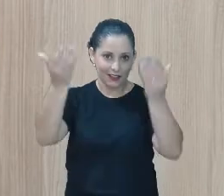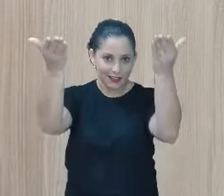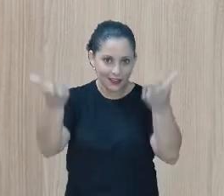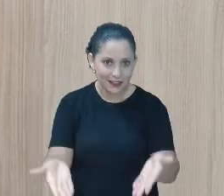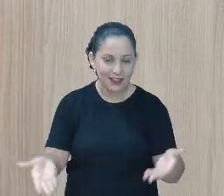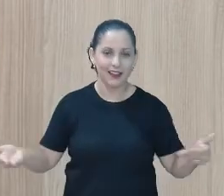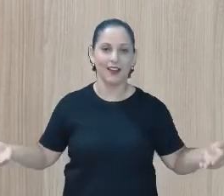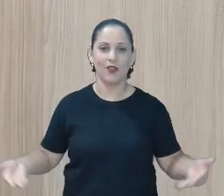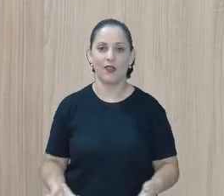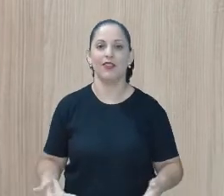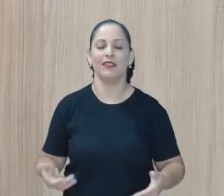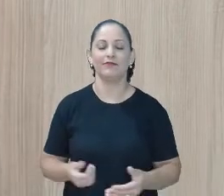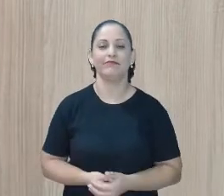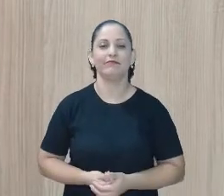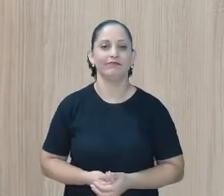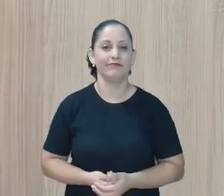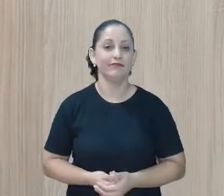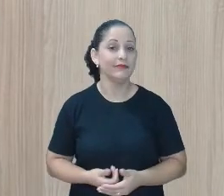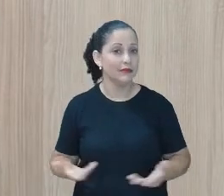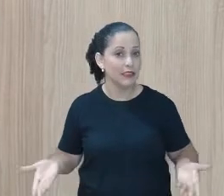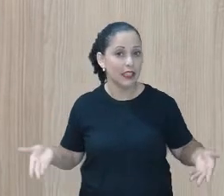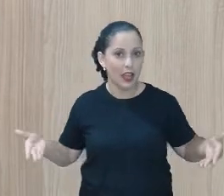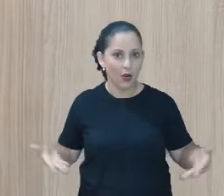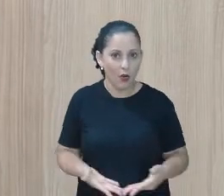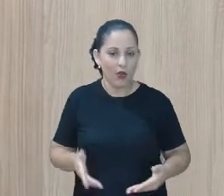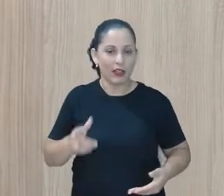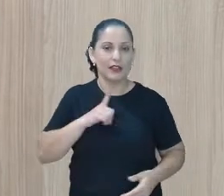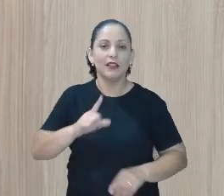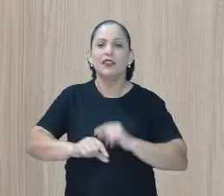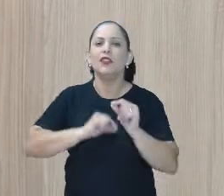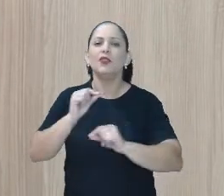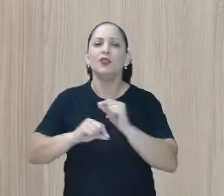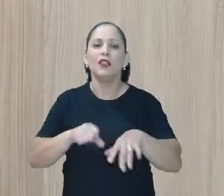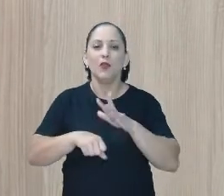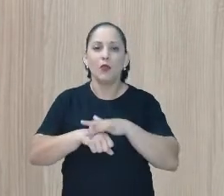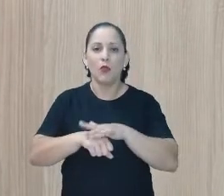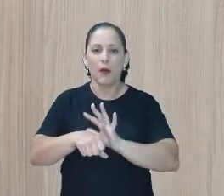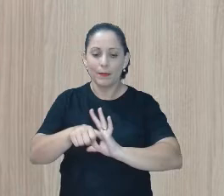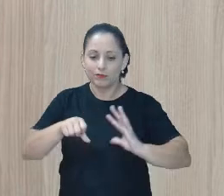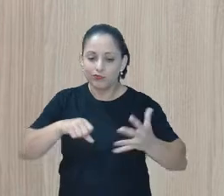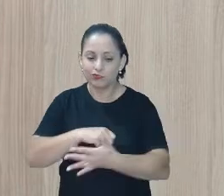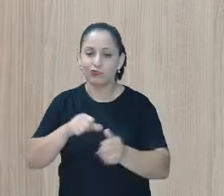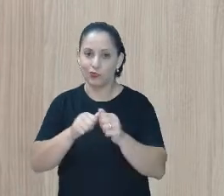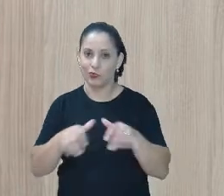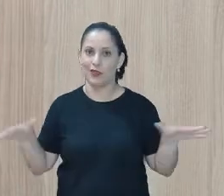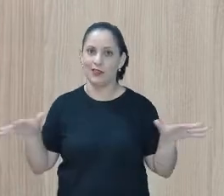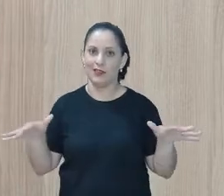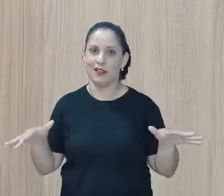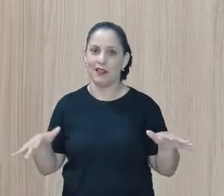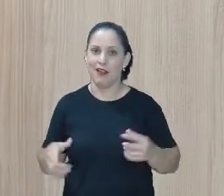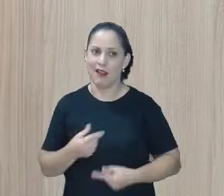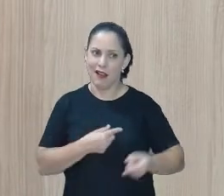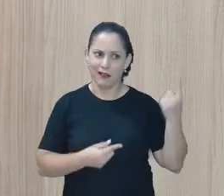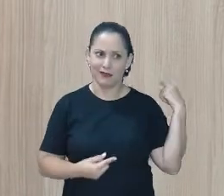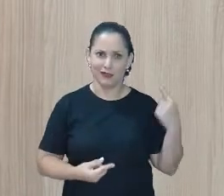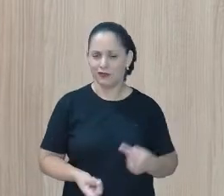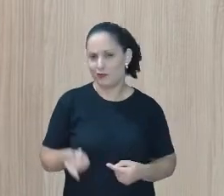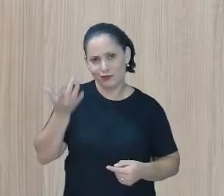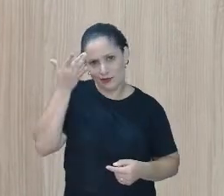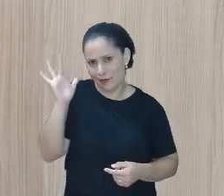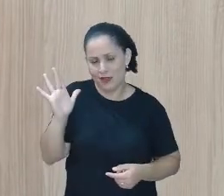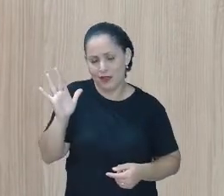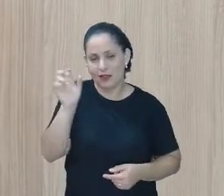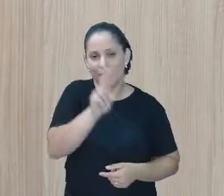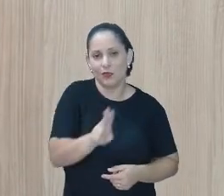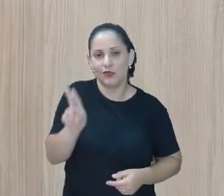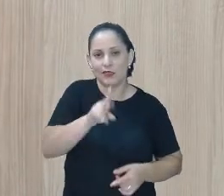momento. Por exemplo, agora a gente está vivendo um período histórico, que é uma pandemia. A gente não pensava estar usando máscara na